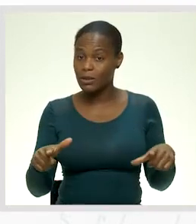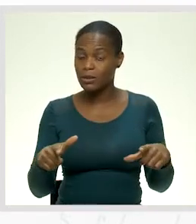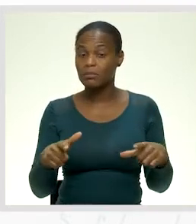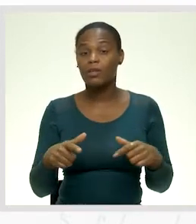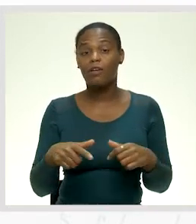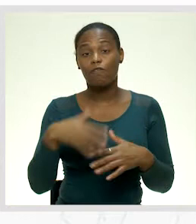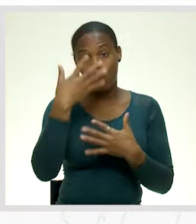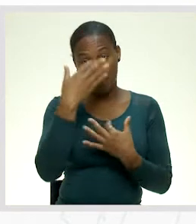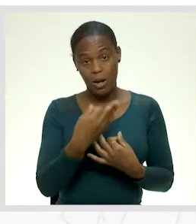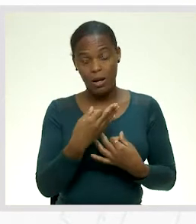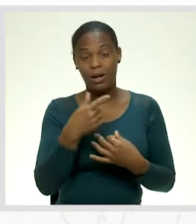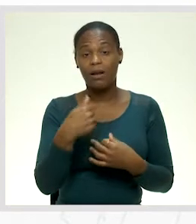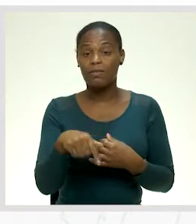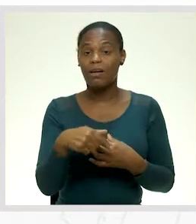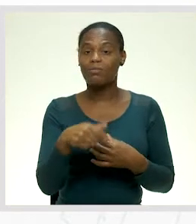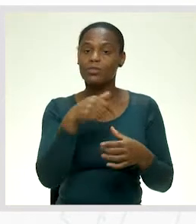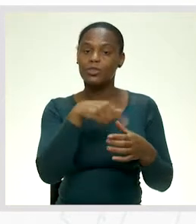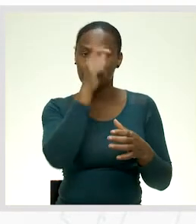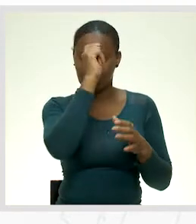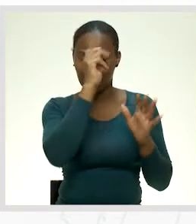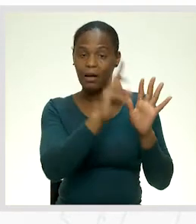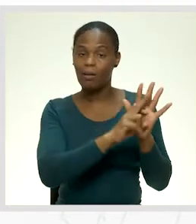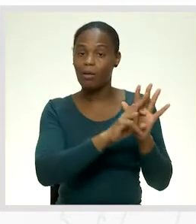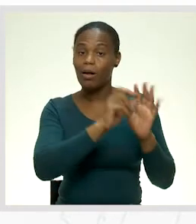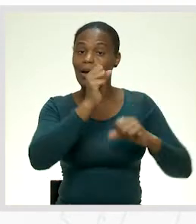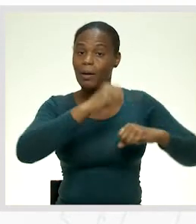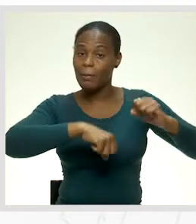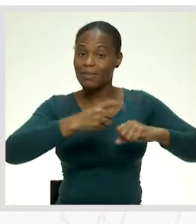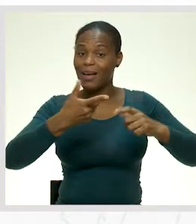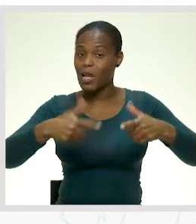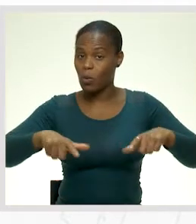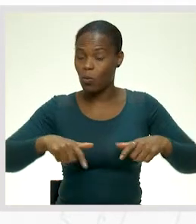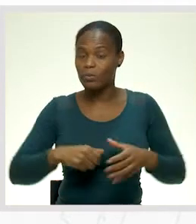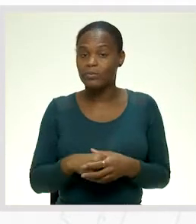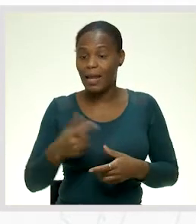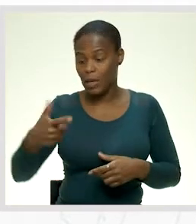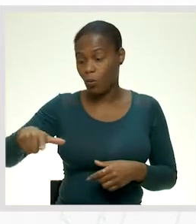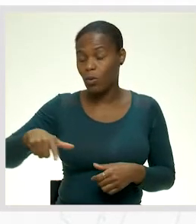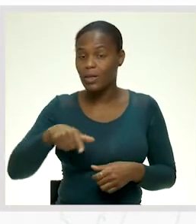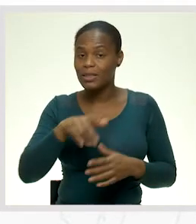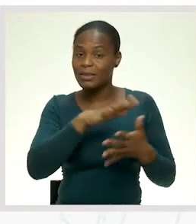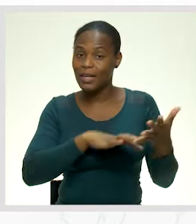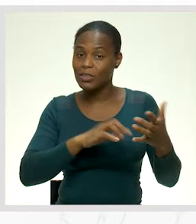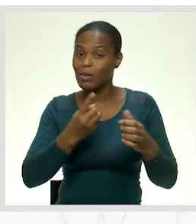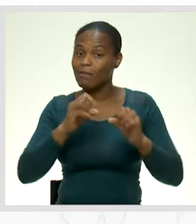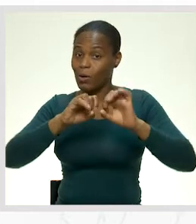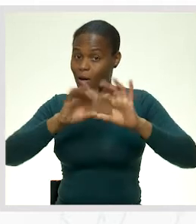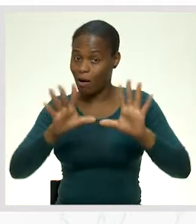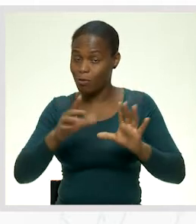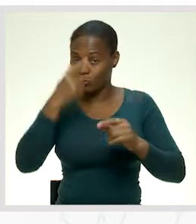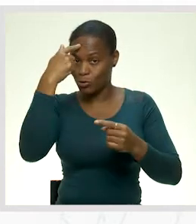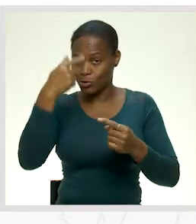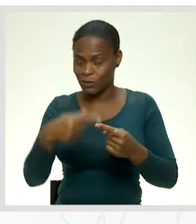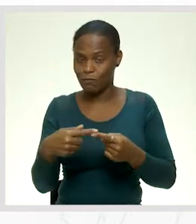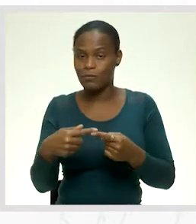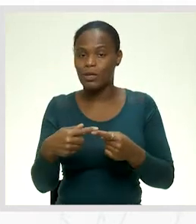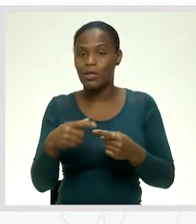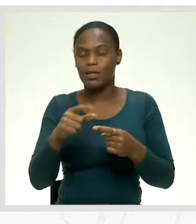esteja de acordo com as normas gramaticais da língua. Esse texto deve ser claro, objetivo,